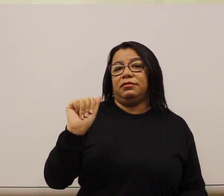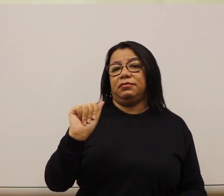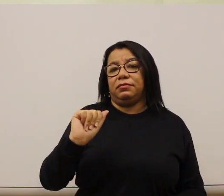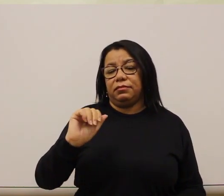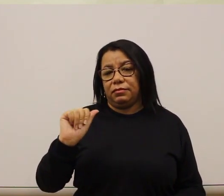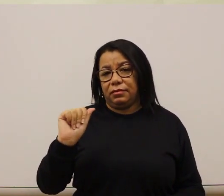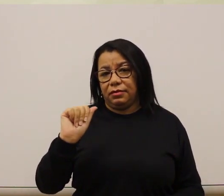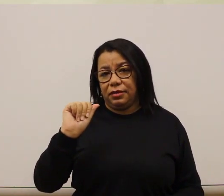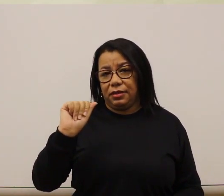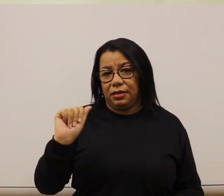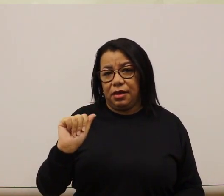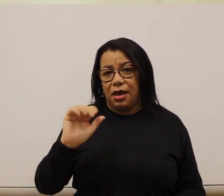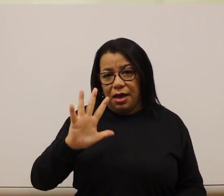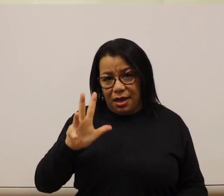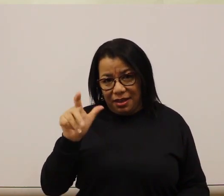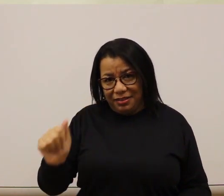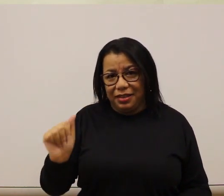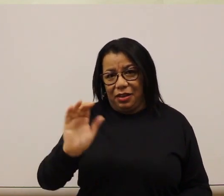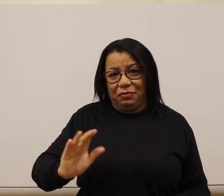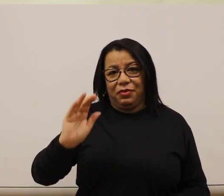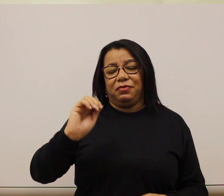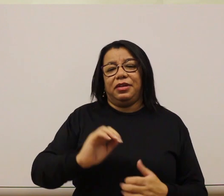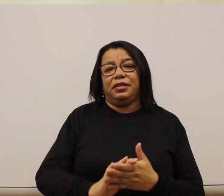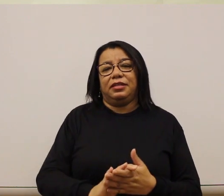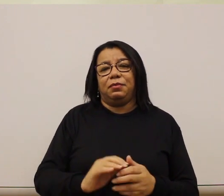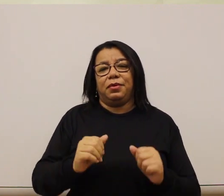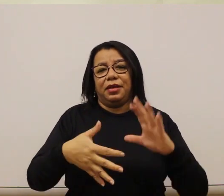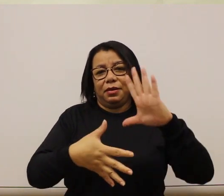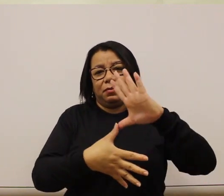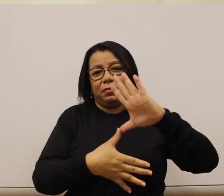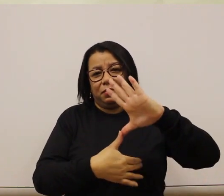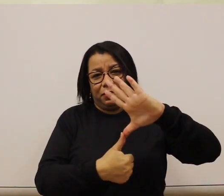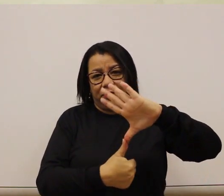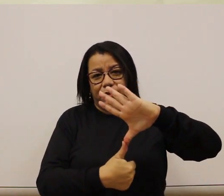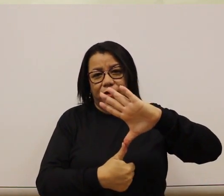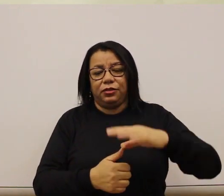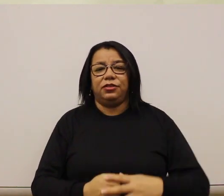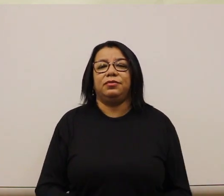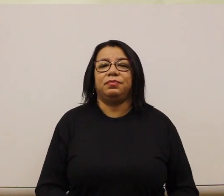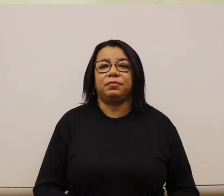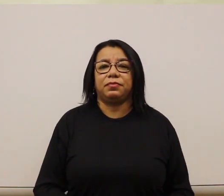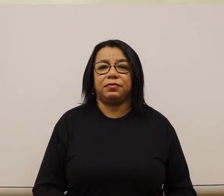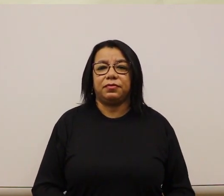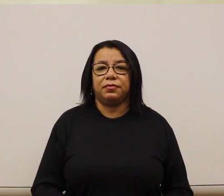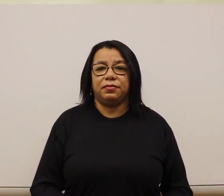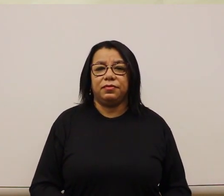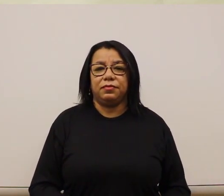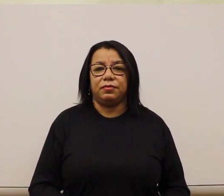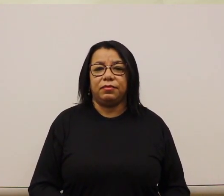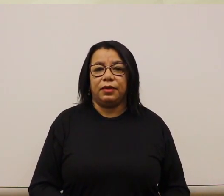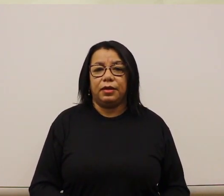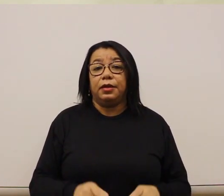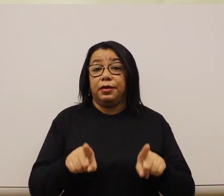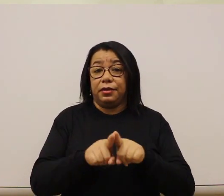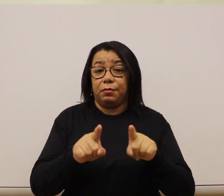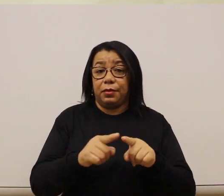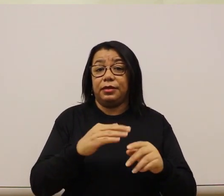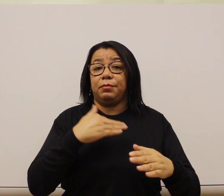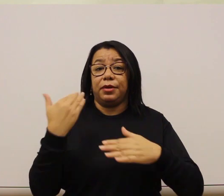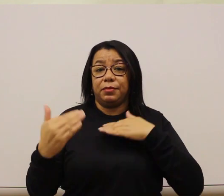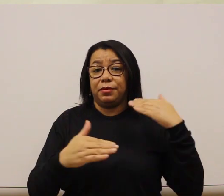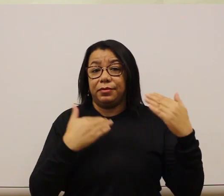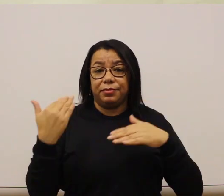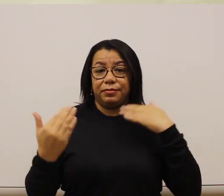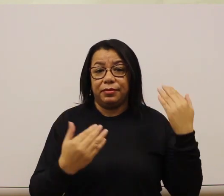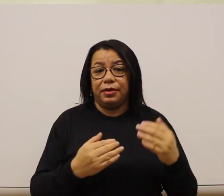a África e a América do Norte. E teve maior características e alta taxa de